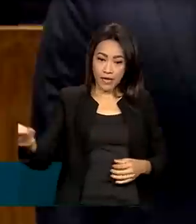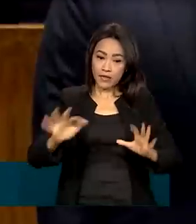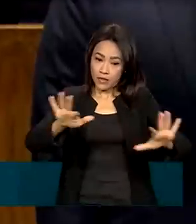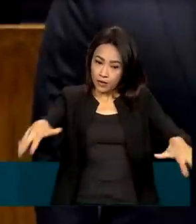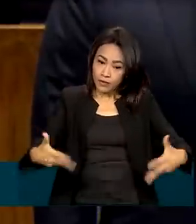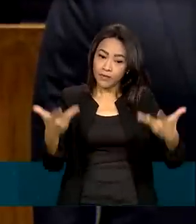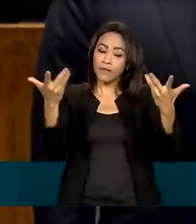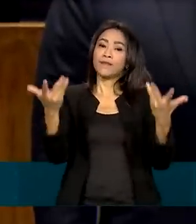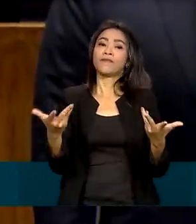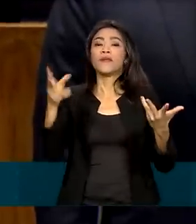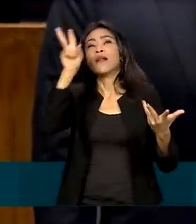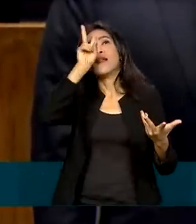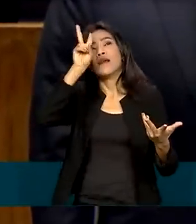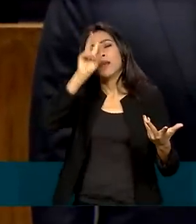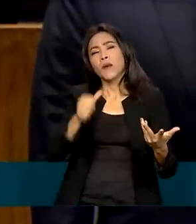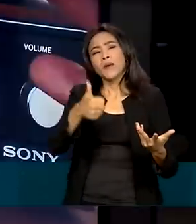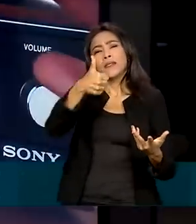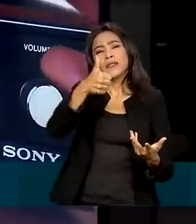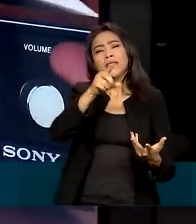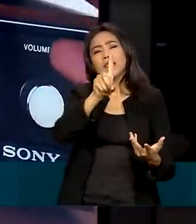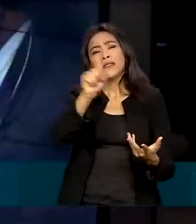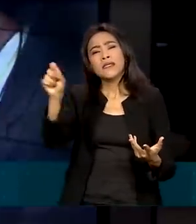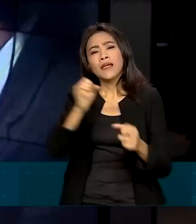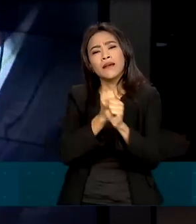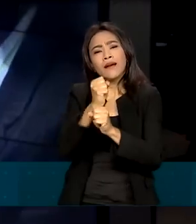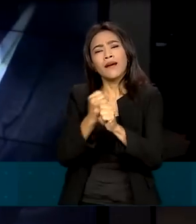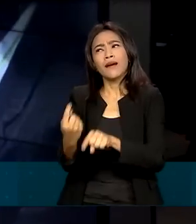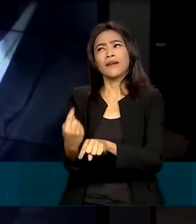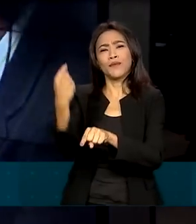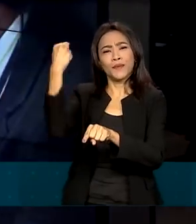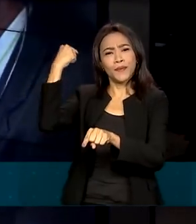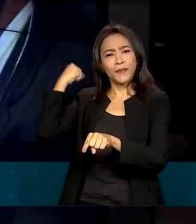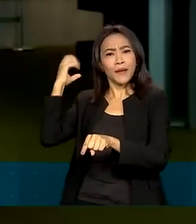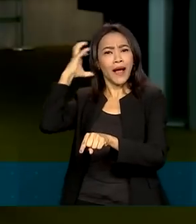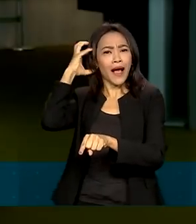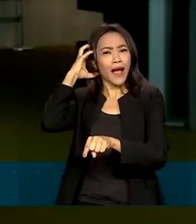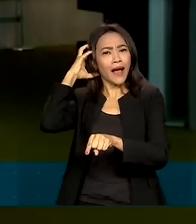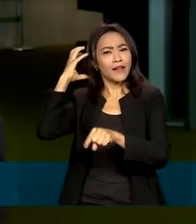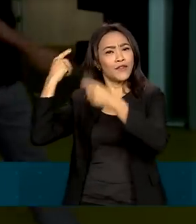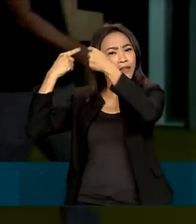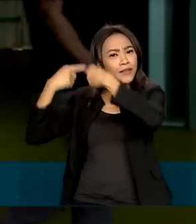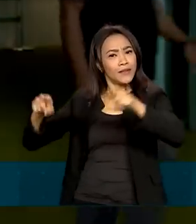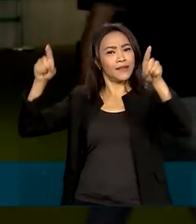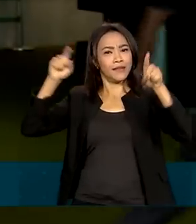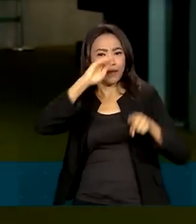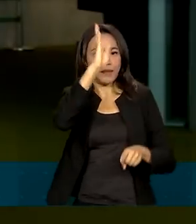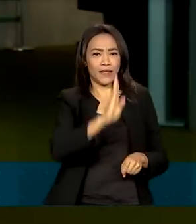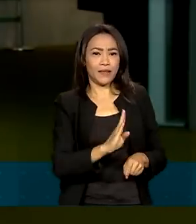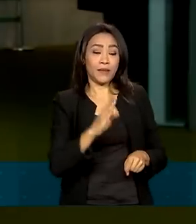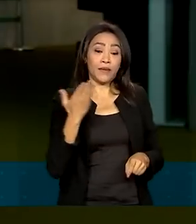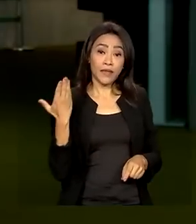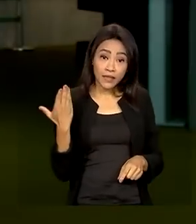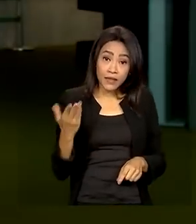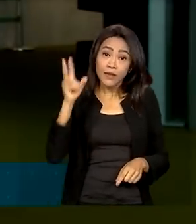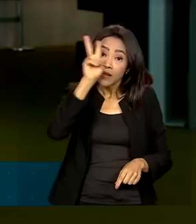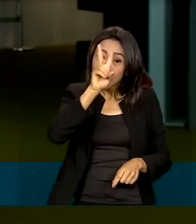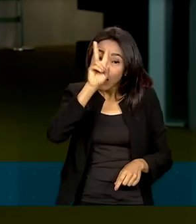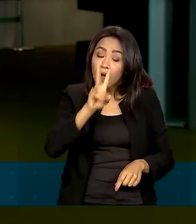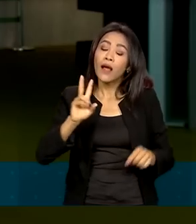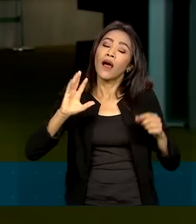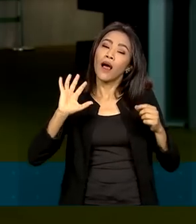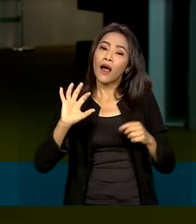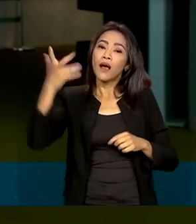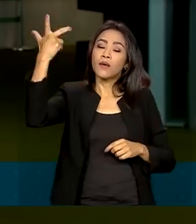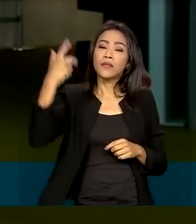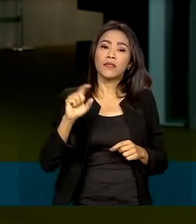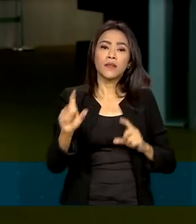Câmara lembrou os 100 anos da primeira demonstração pública de rádio no Brasil. Esse fato histórico ocorreu na exposição